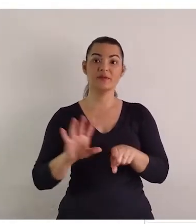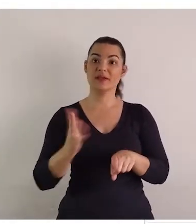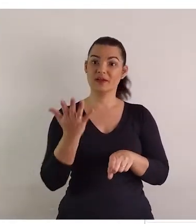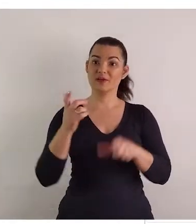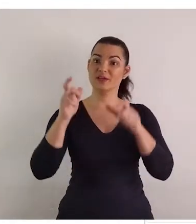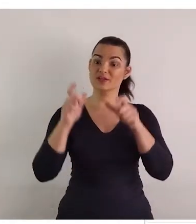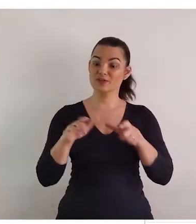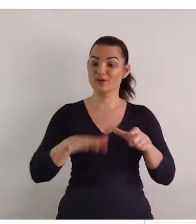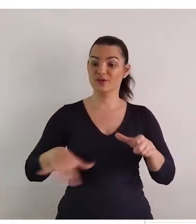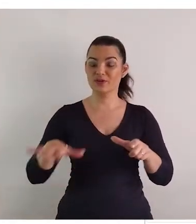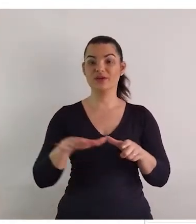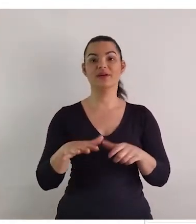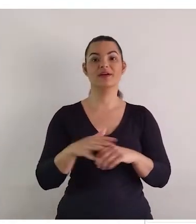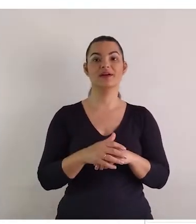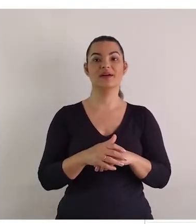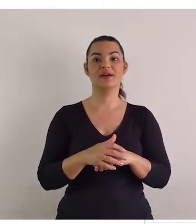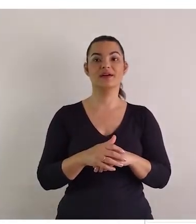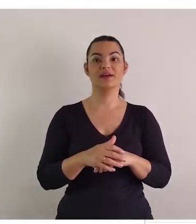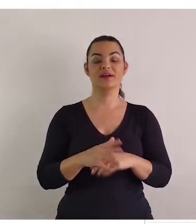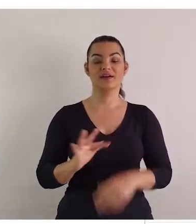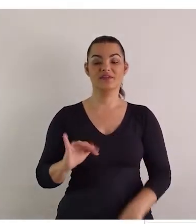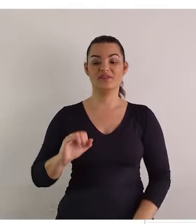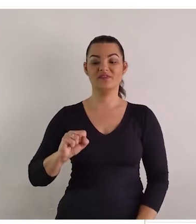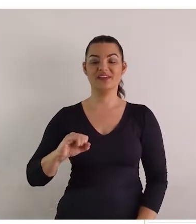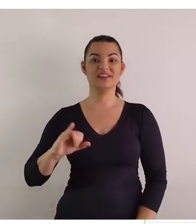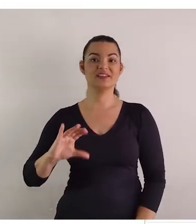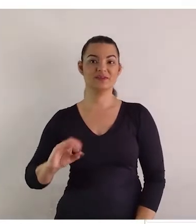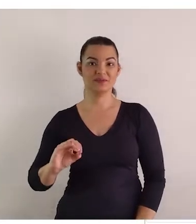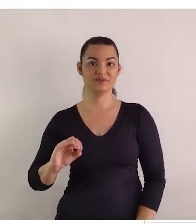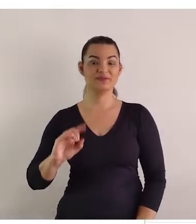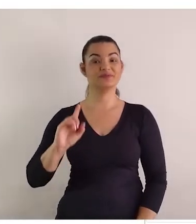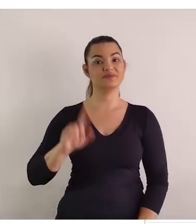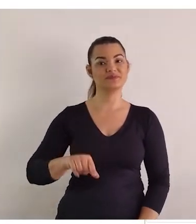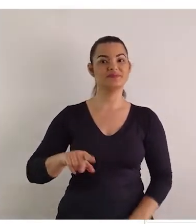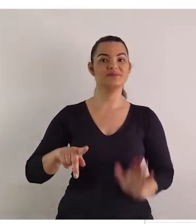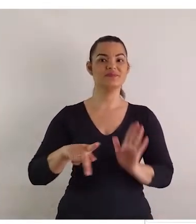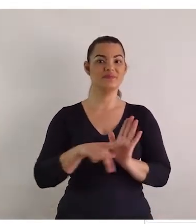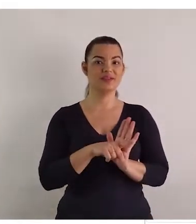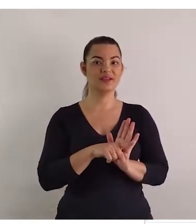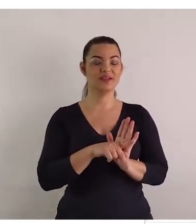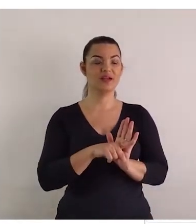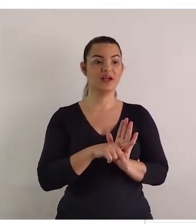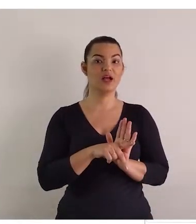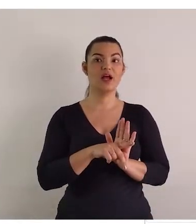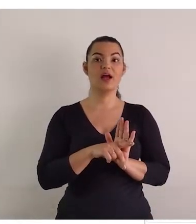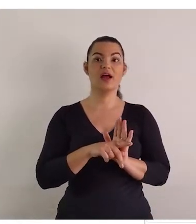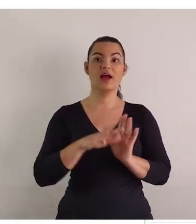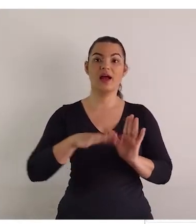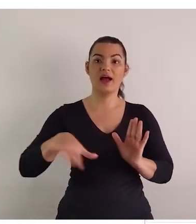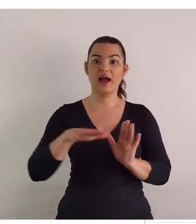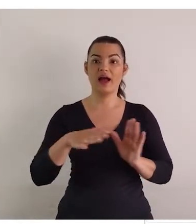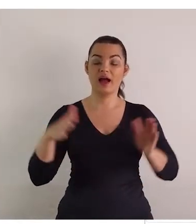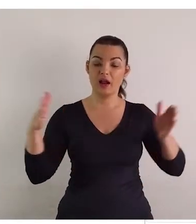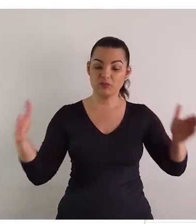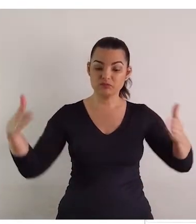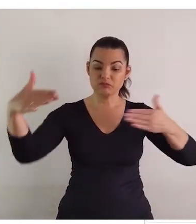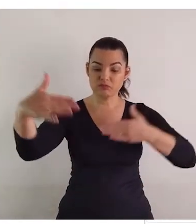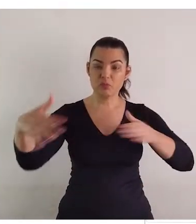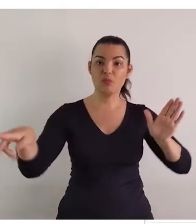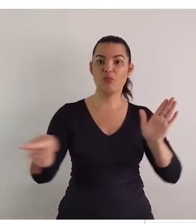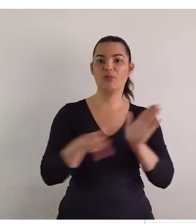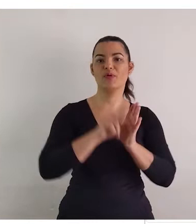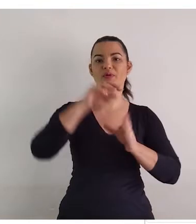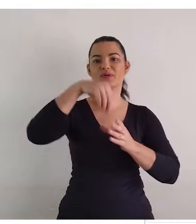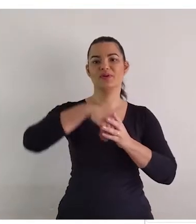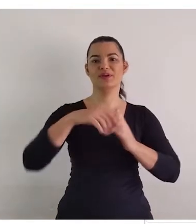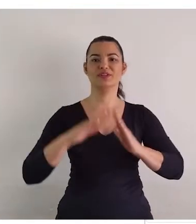espaço, olha que legal, que é o espaço físico, que é a delimitação ali daquela área onde a escola está.